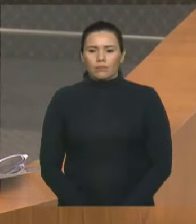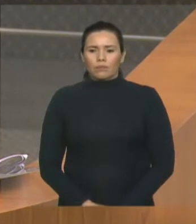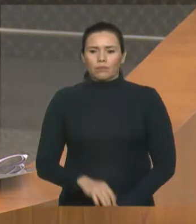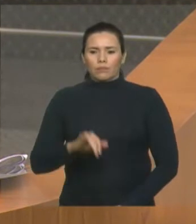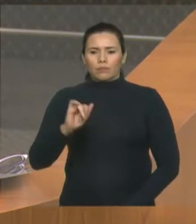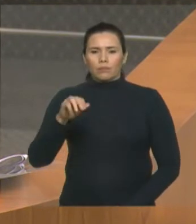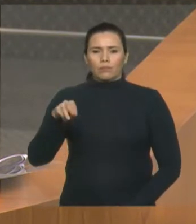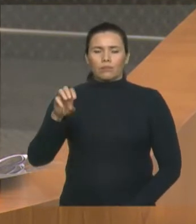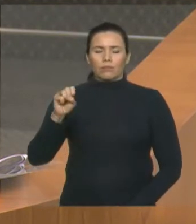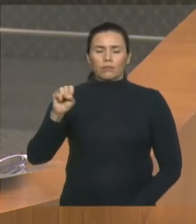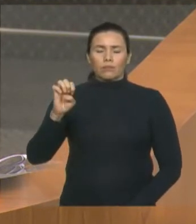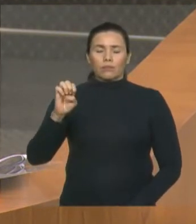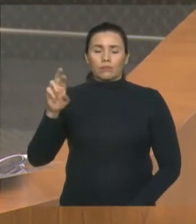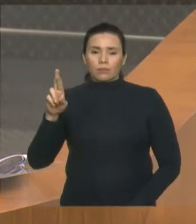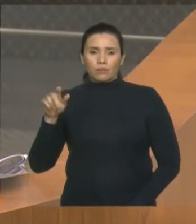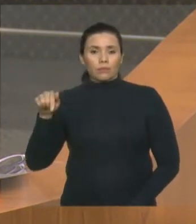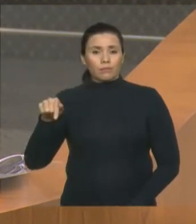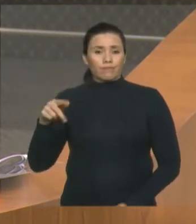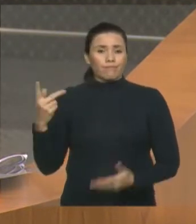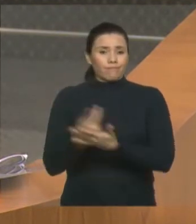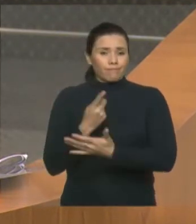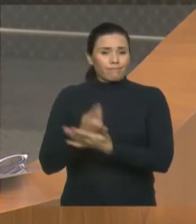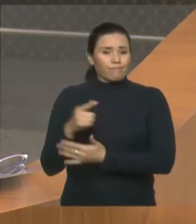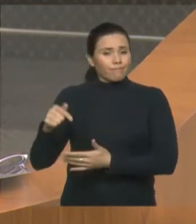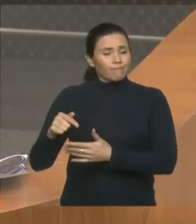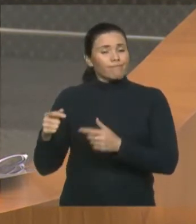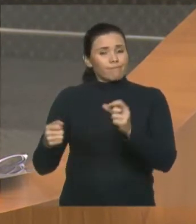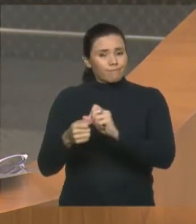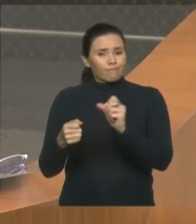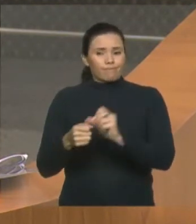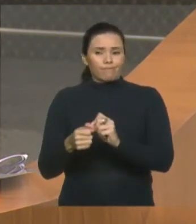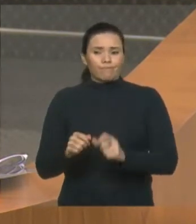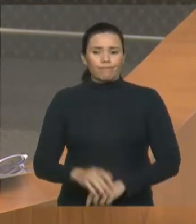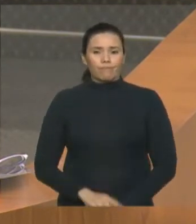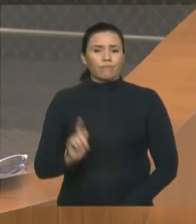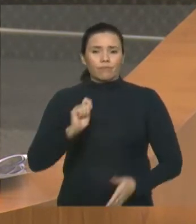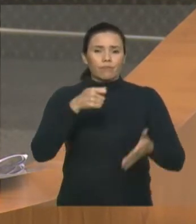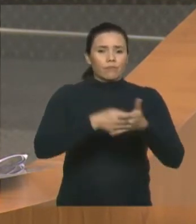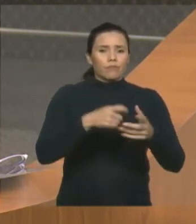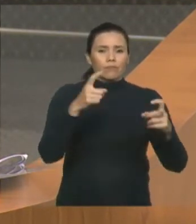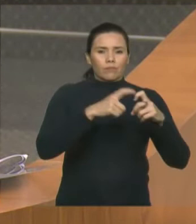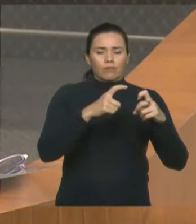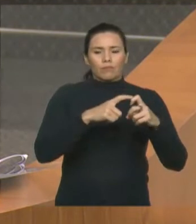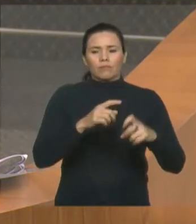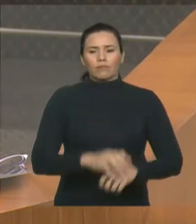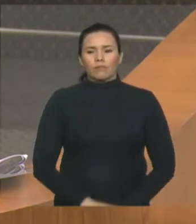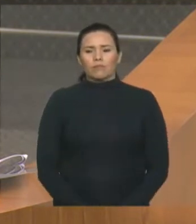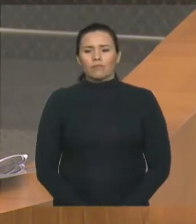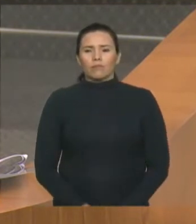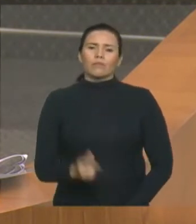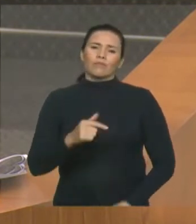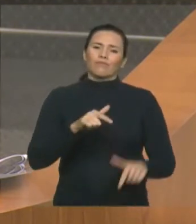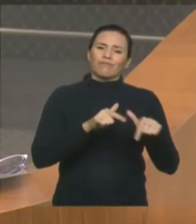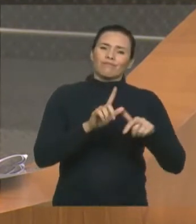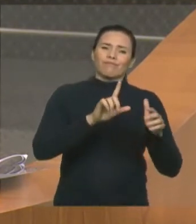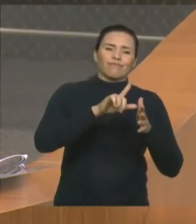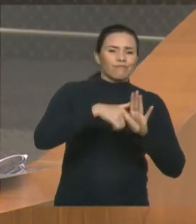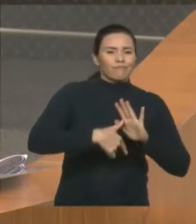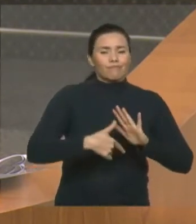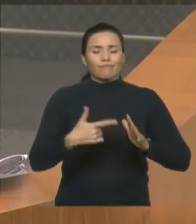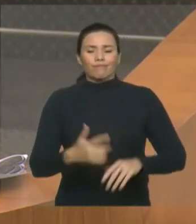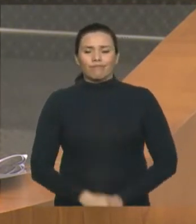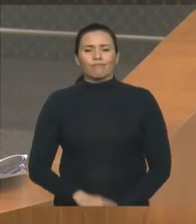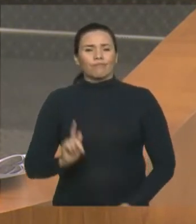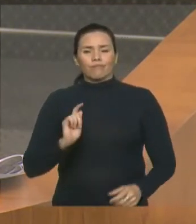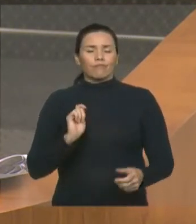o MCE é criminoso. Já basta que não paga os médicos, aí consequentemente o trabalho atrasa, não paga os enfermeiros, não paga